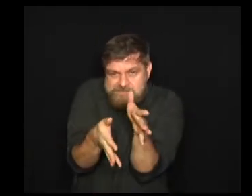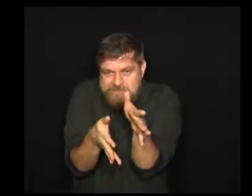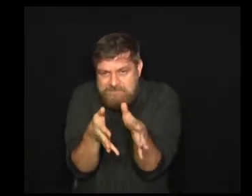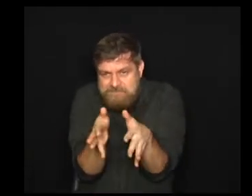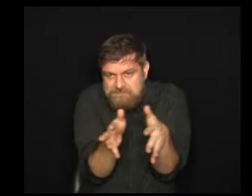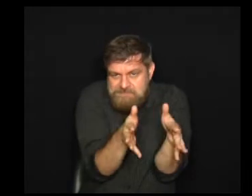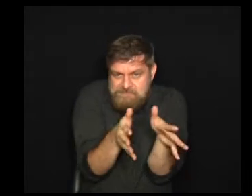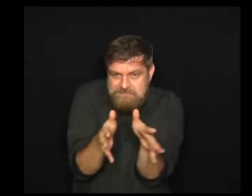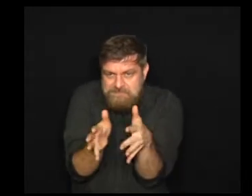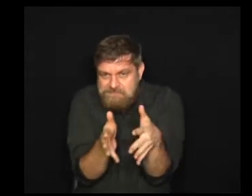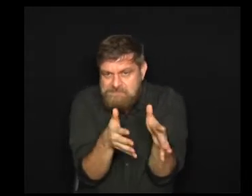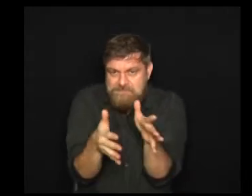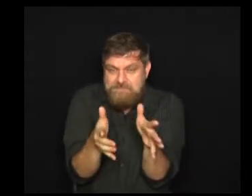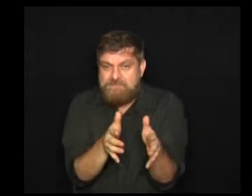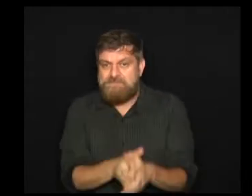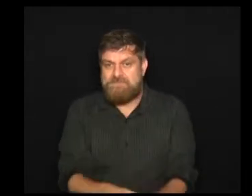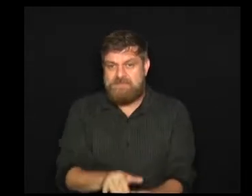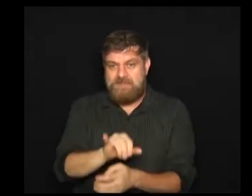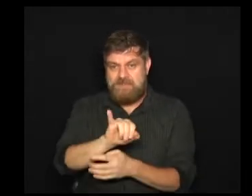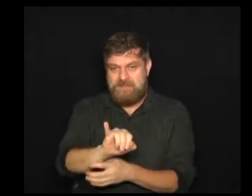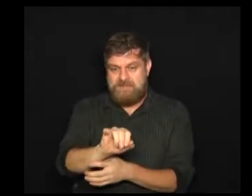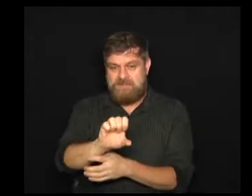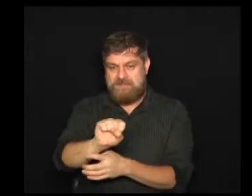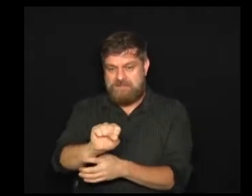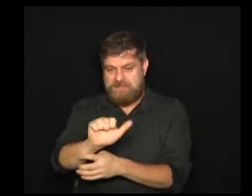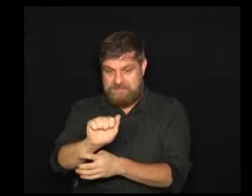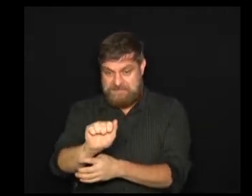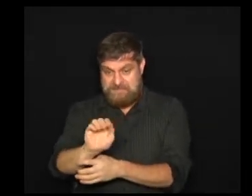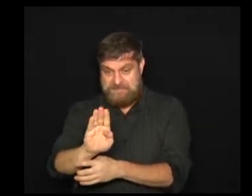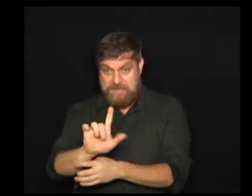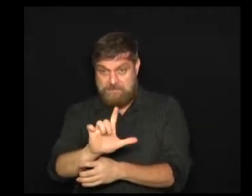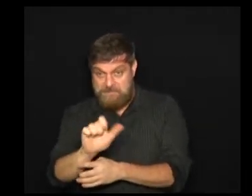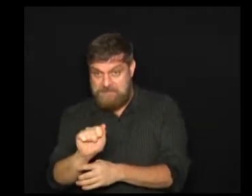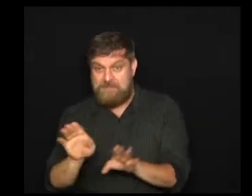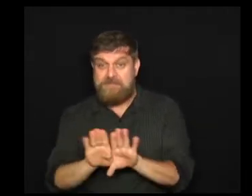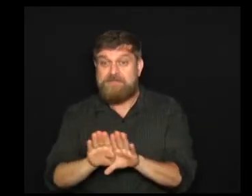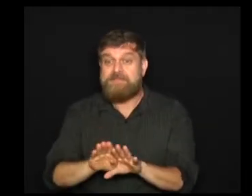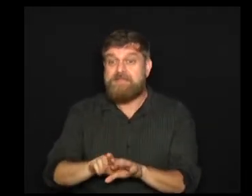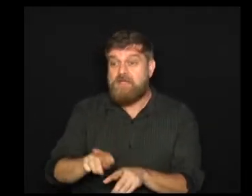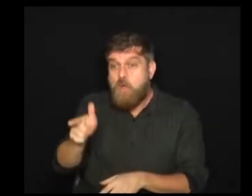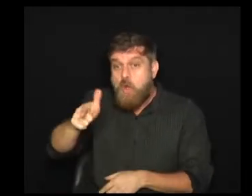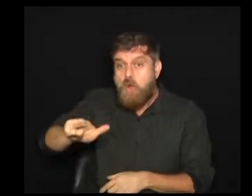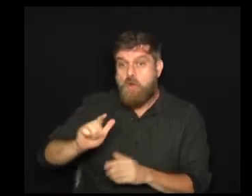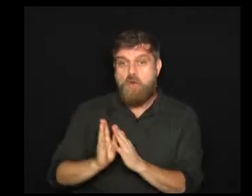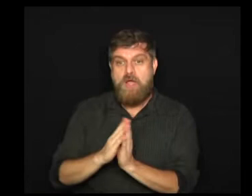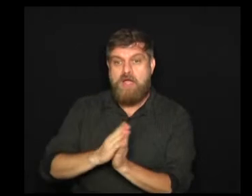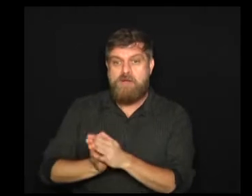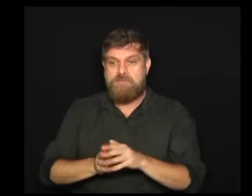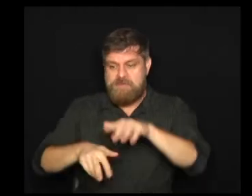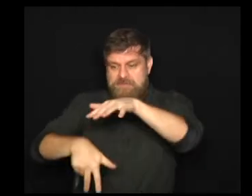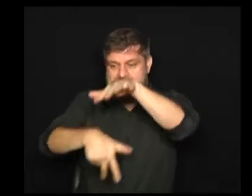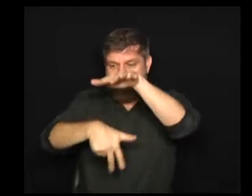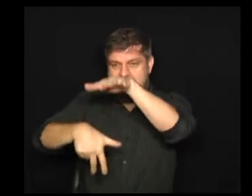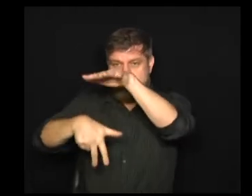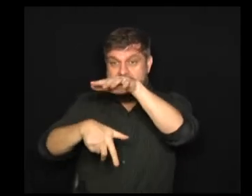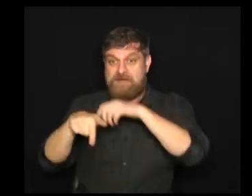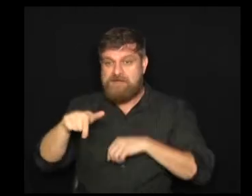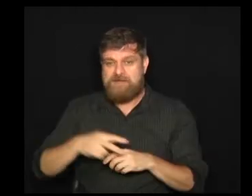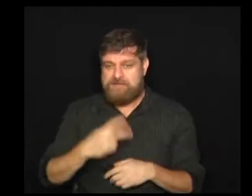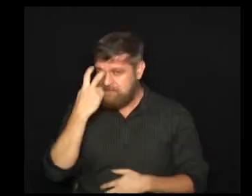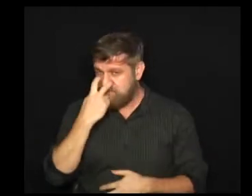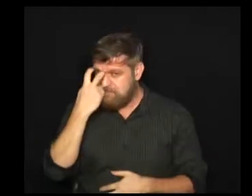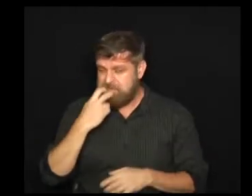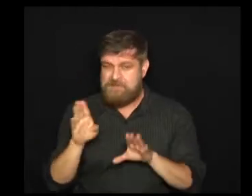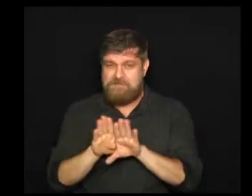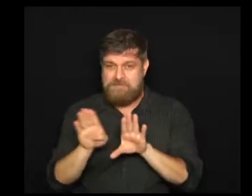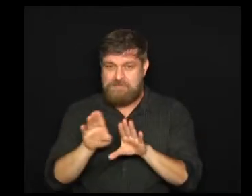boneca, que é a Isabela. Temos uma boneca que é cega, um boneco que é a Sofia, né? Então